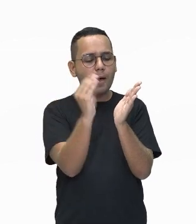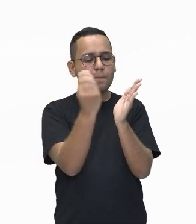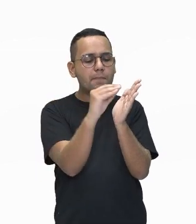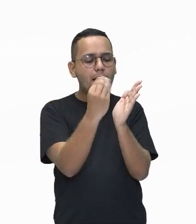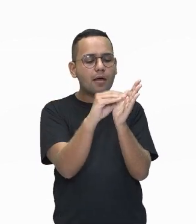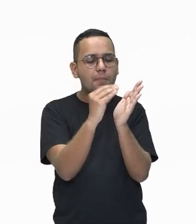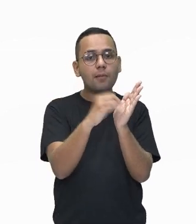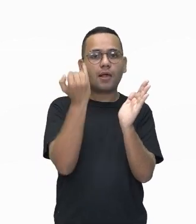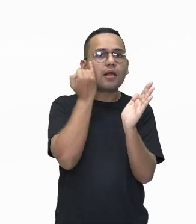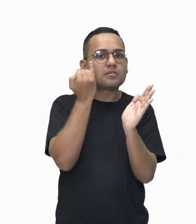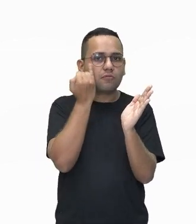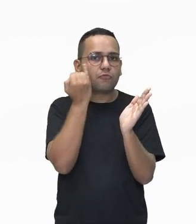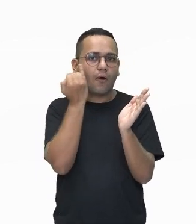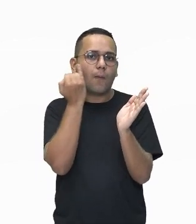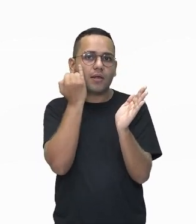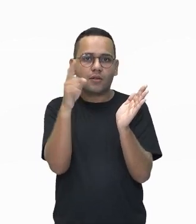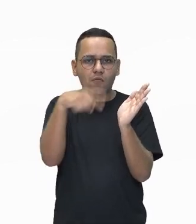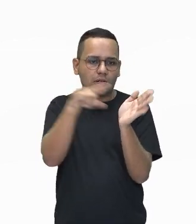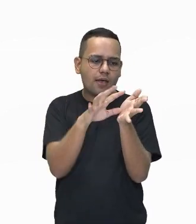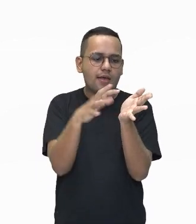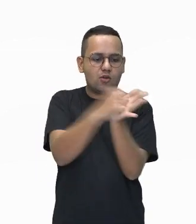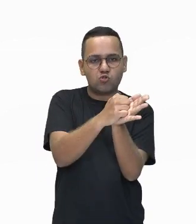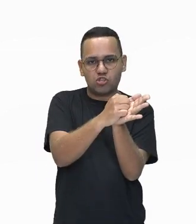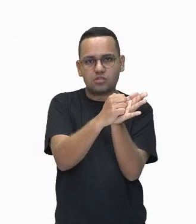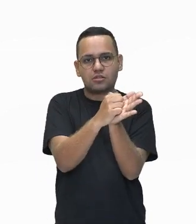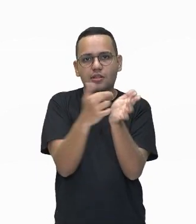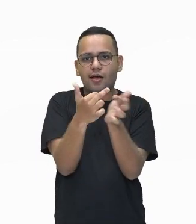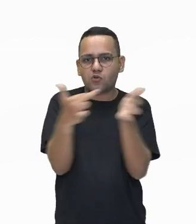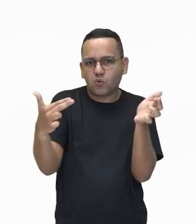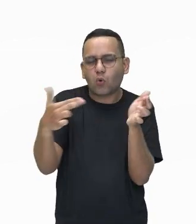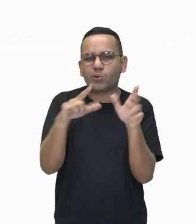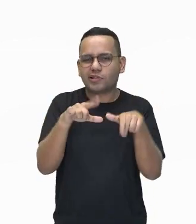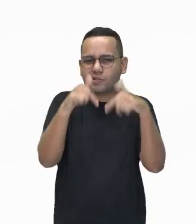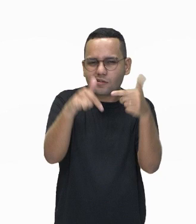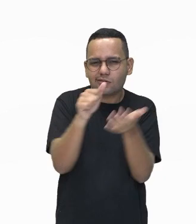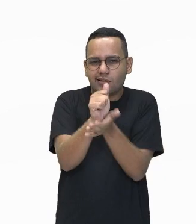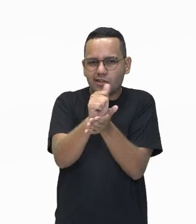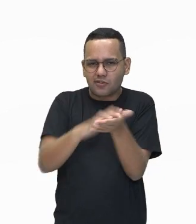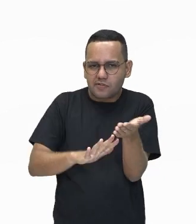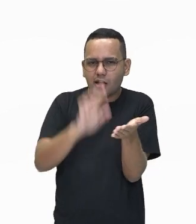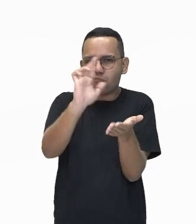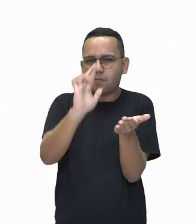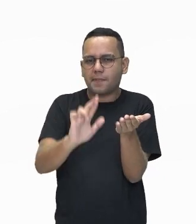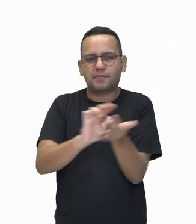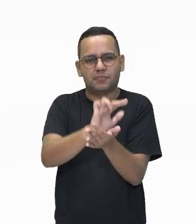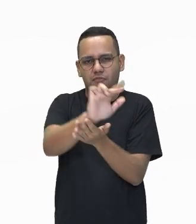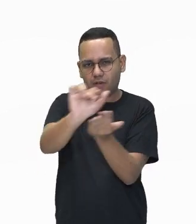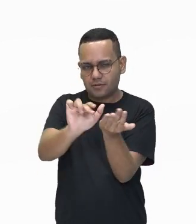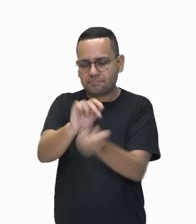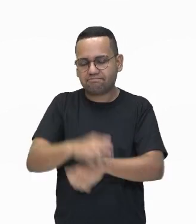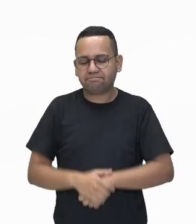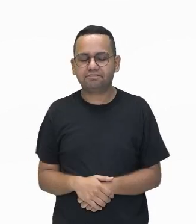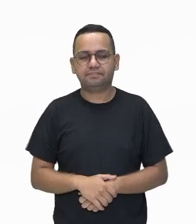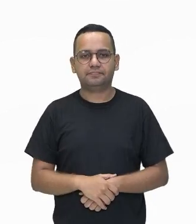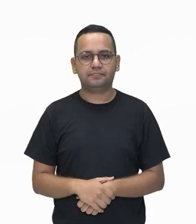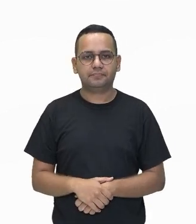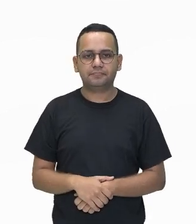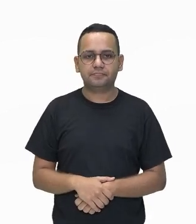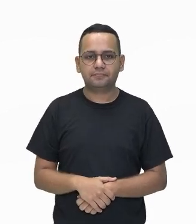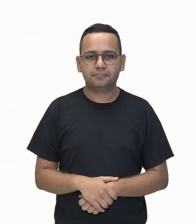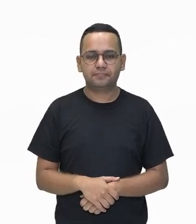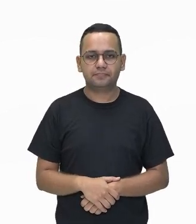de quê, né? De registrar diariamente, então, as atividades. E convido vocês, então, né,